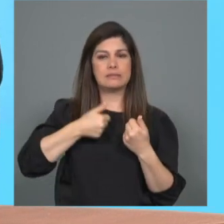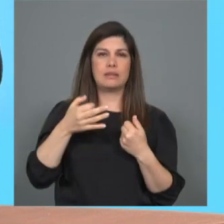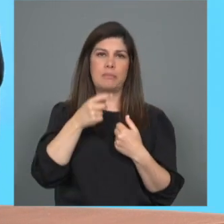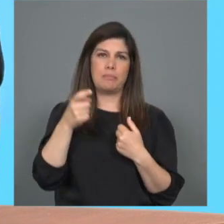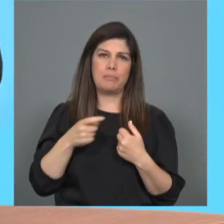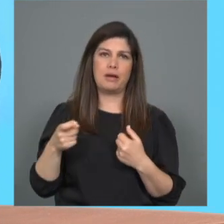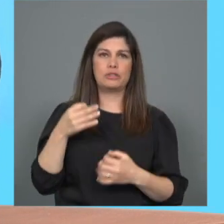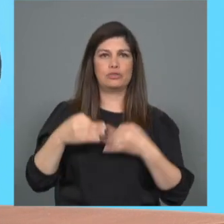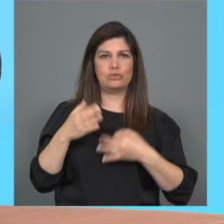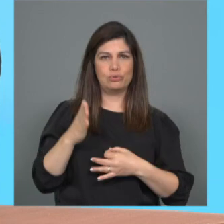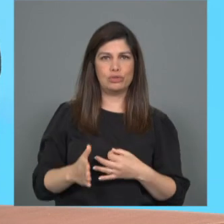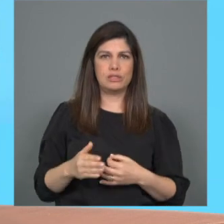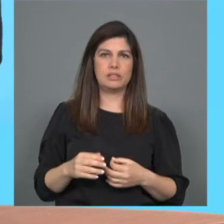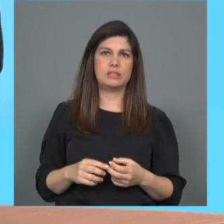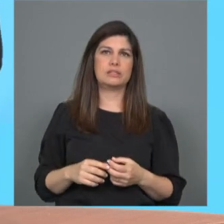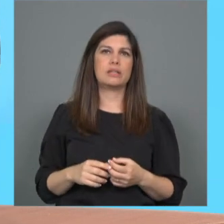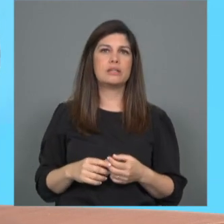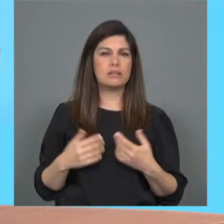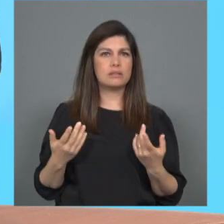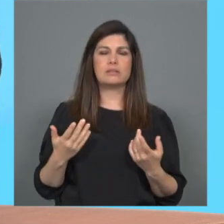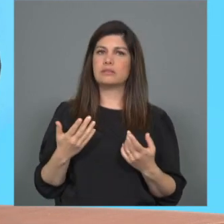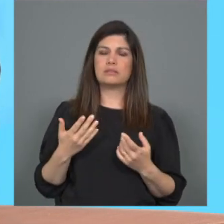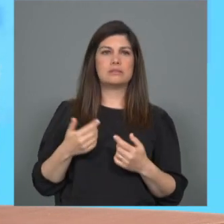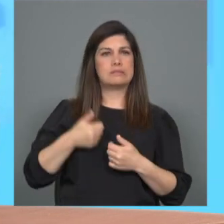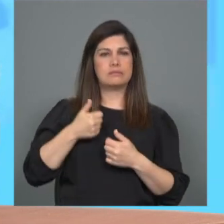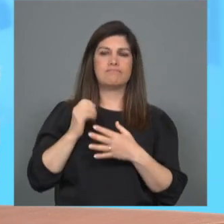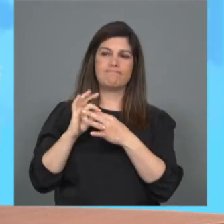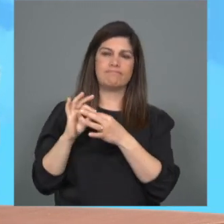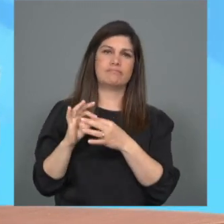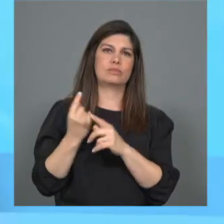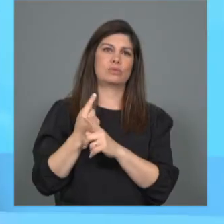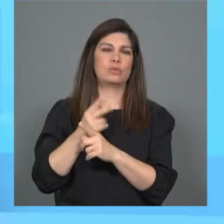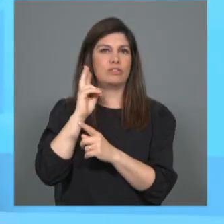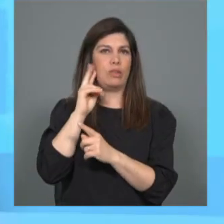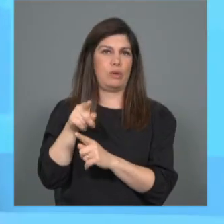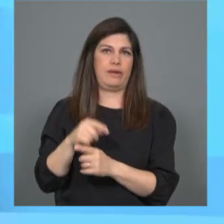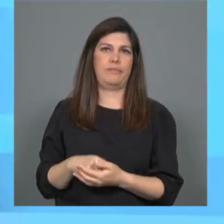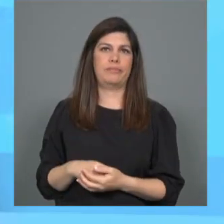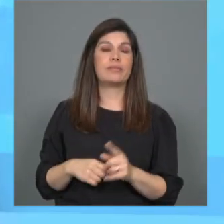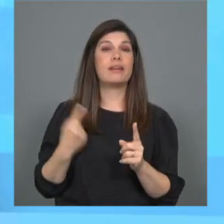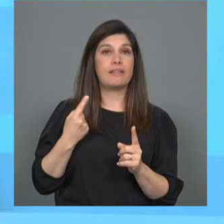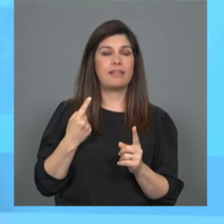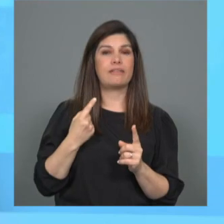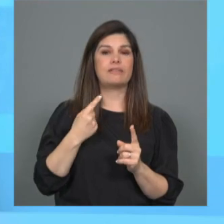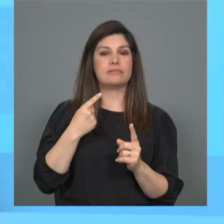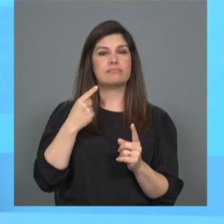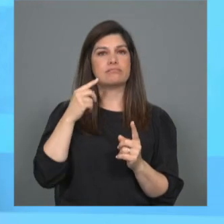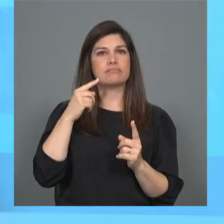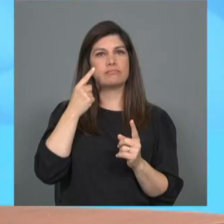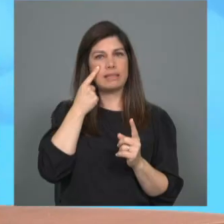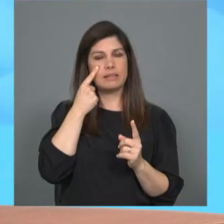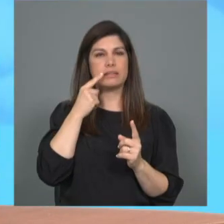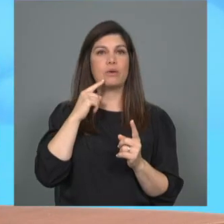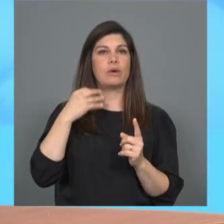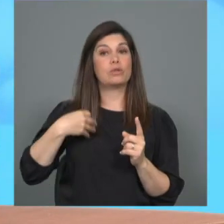paz, enfim, da construção do reino. E isso é algo que a cuidar todos os dias? Todos os dias. Não só quando,